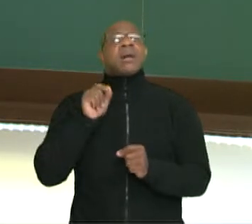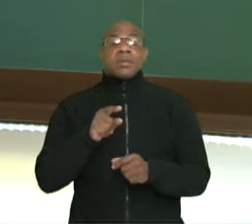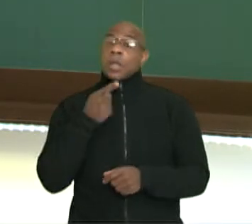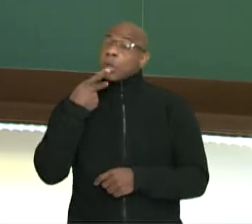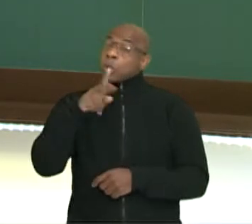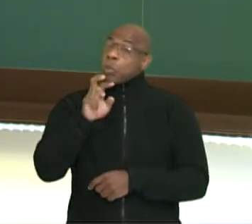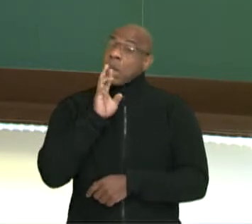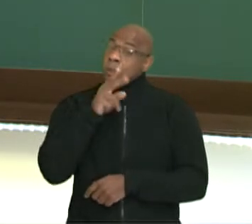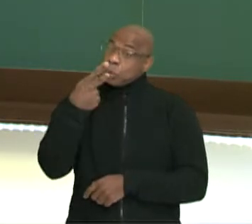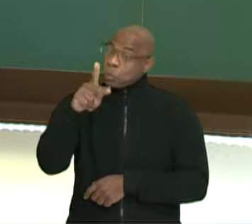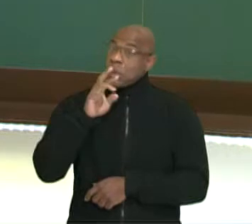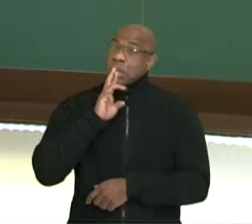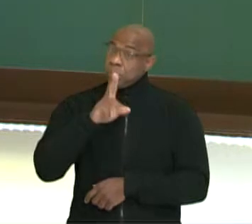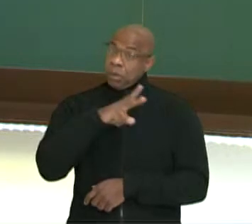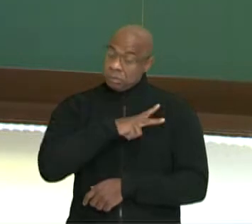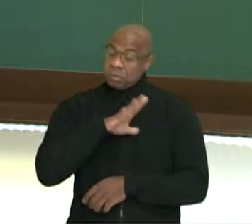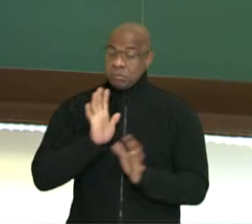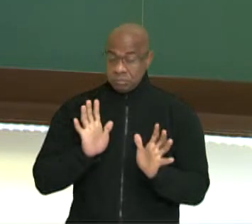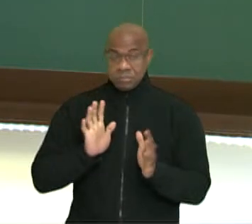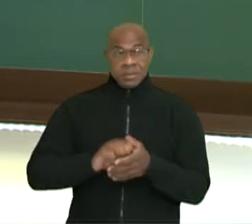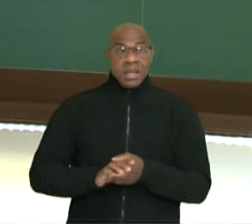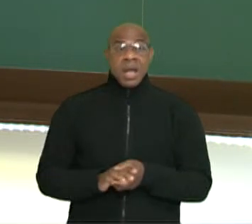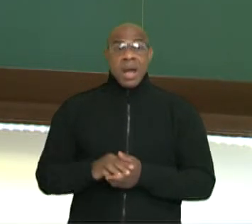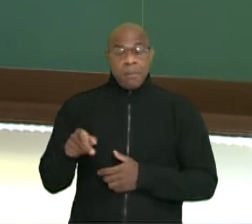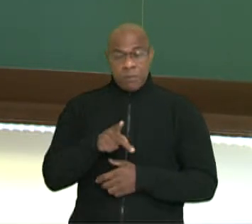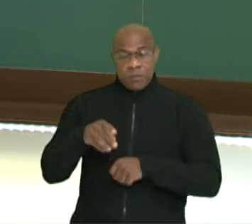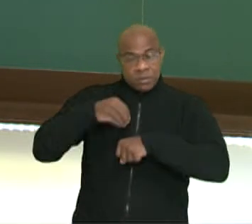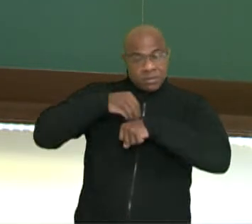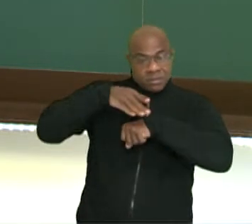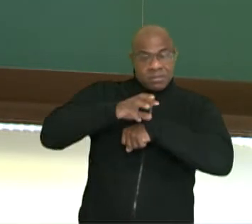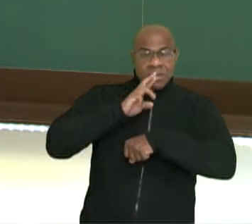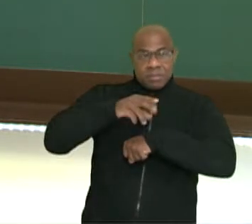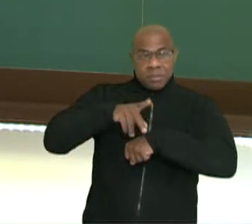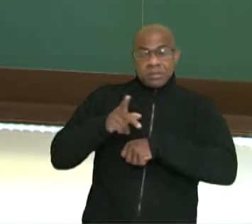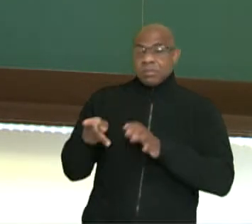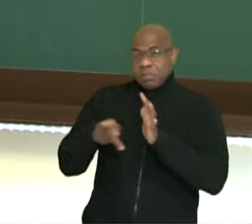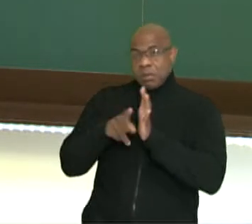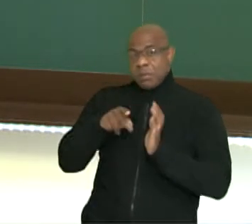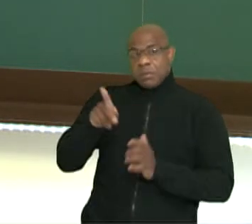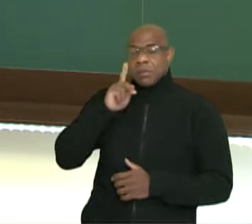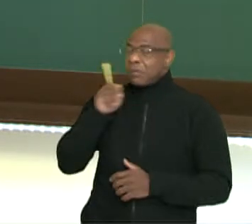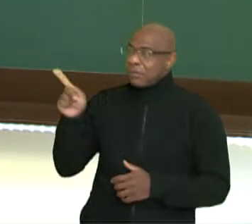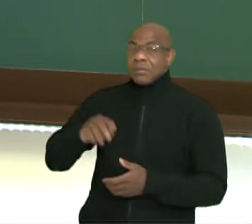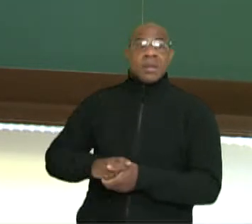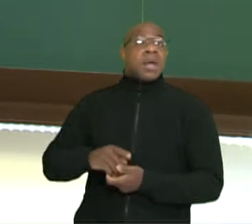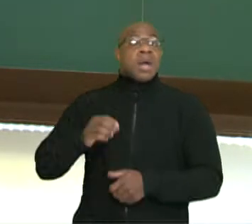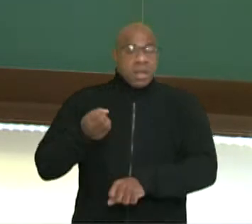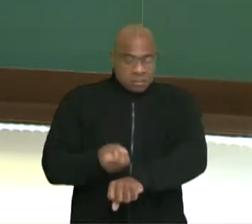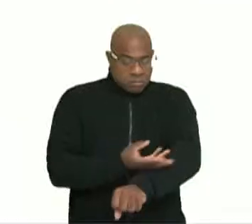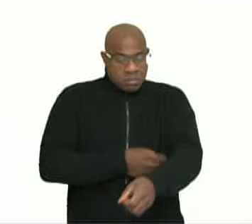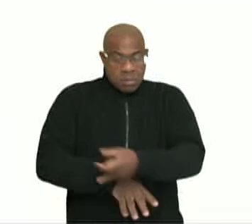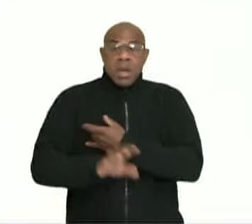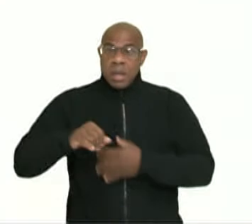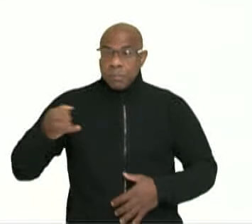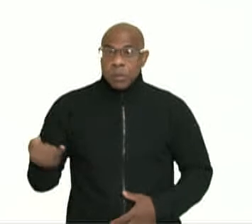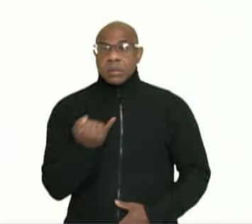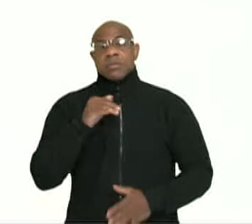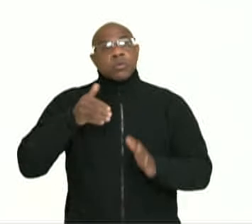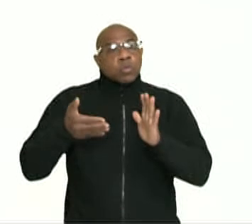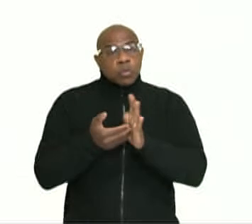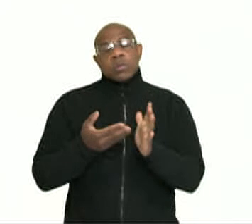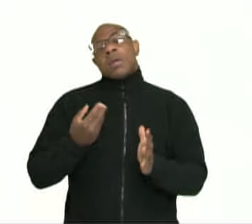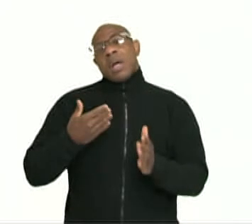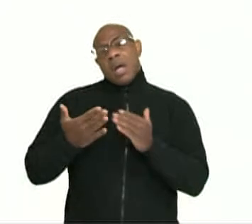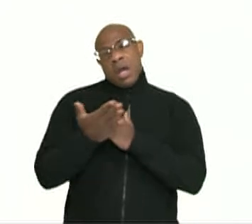você acredita, né? Eu coloquei uma sugestão aqui, né? As emoções são muito importantes, todas elas nos ajudam a viver, mas o